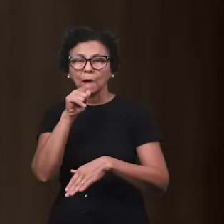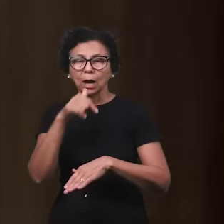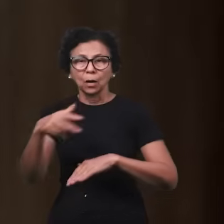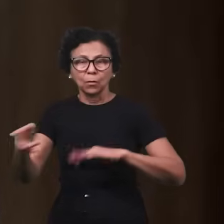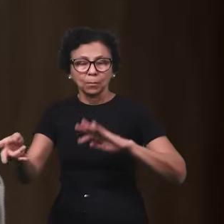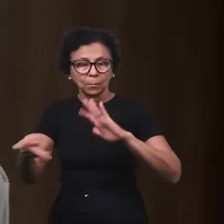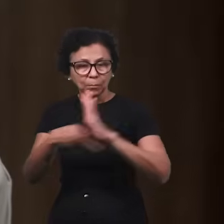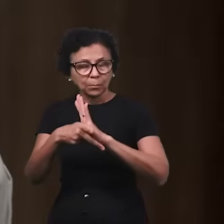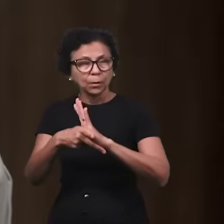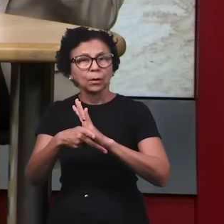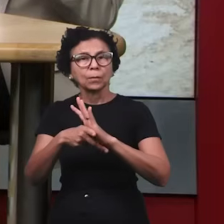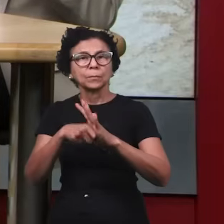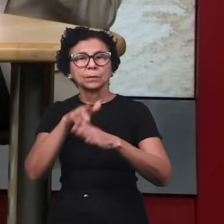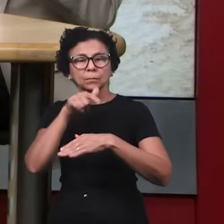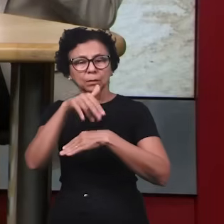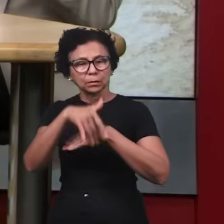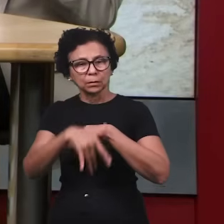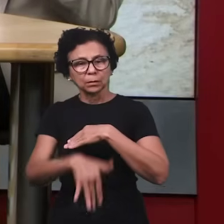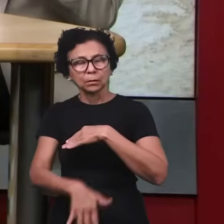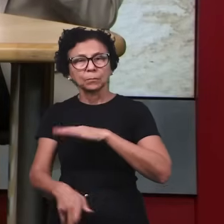tinha que ter